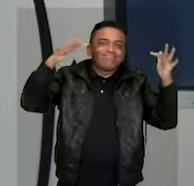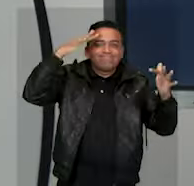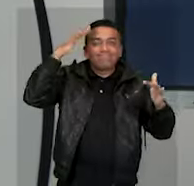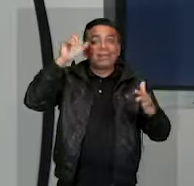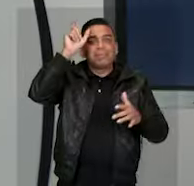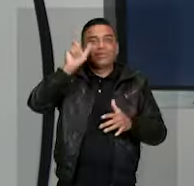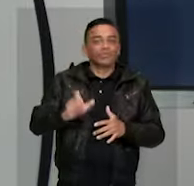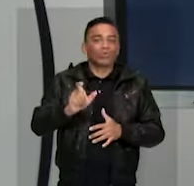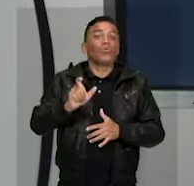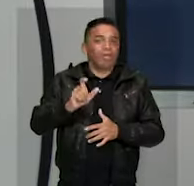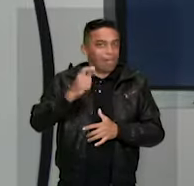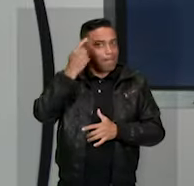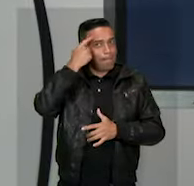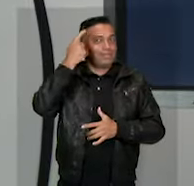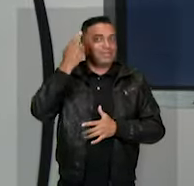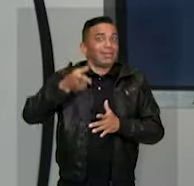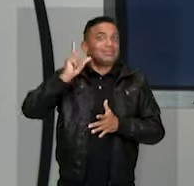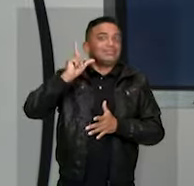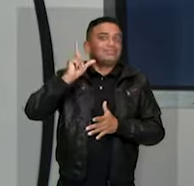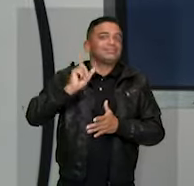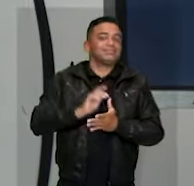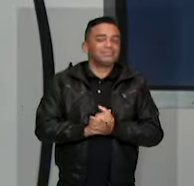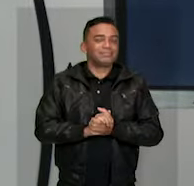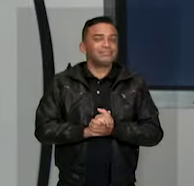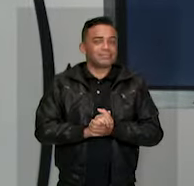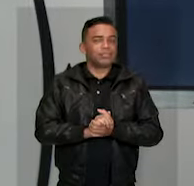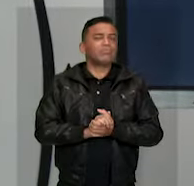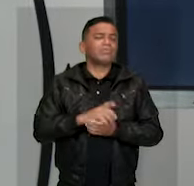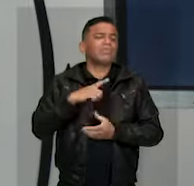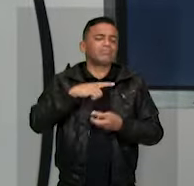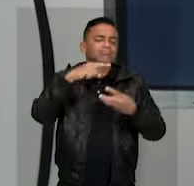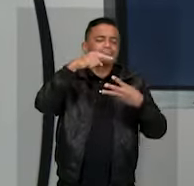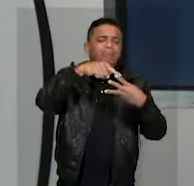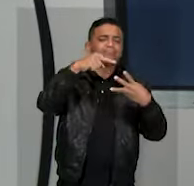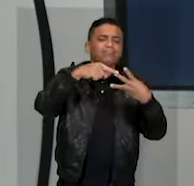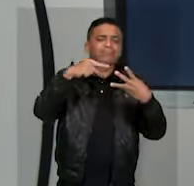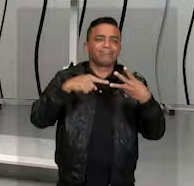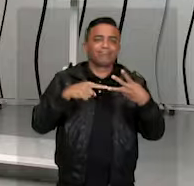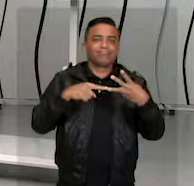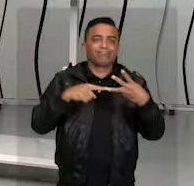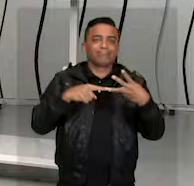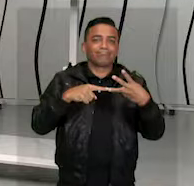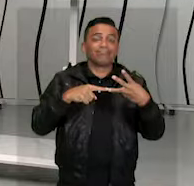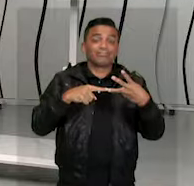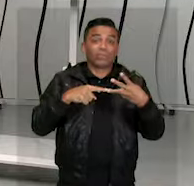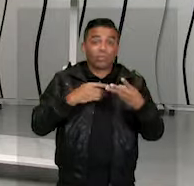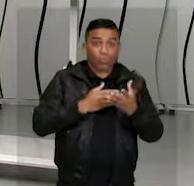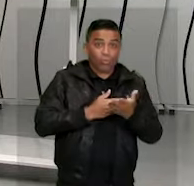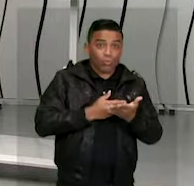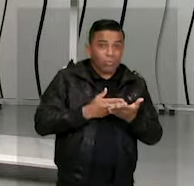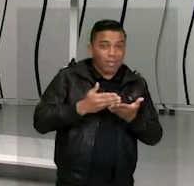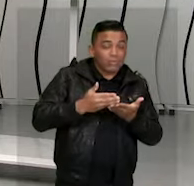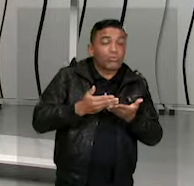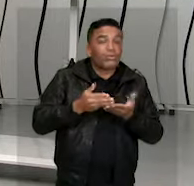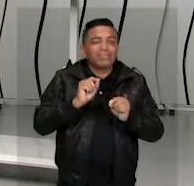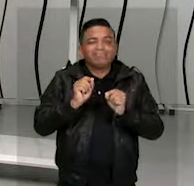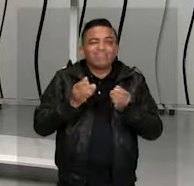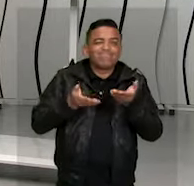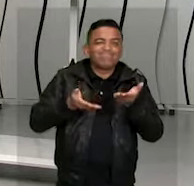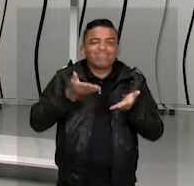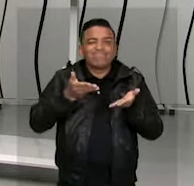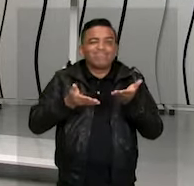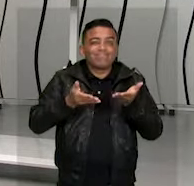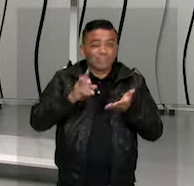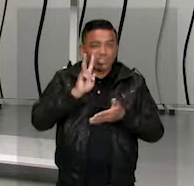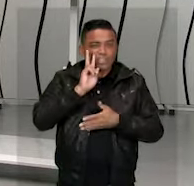alguém. E ele, na verdade, consta de 3 momentos que eles chamam de estado inicial de equilíbrio. Aí você que